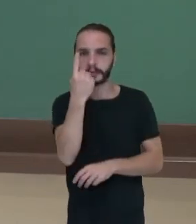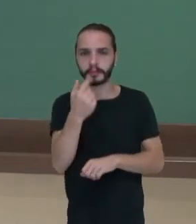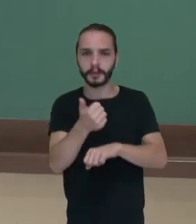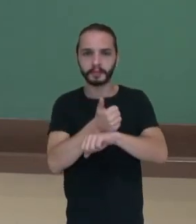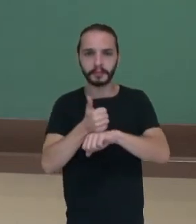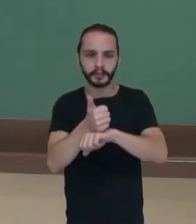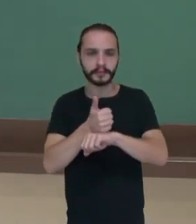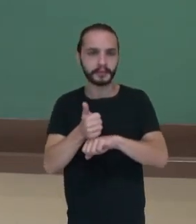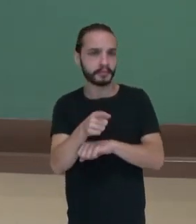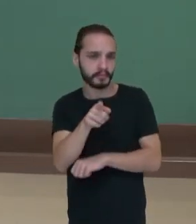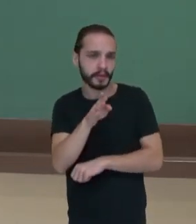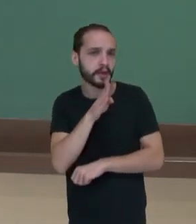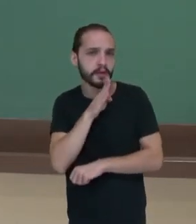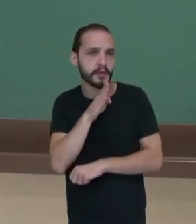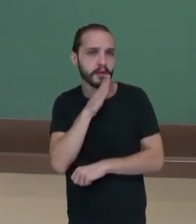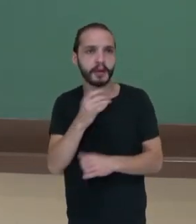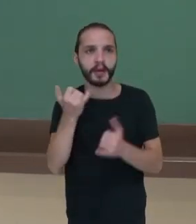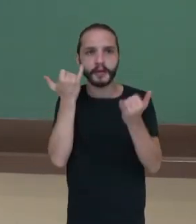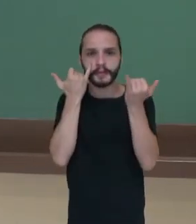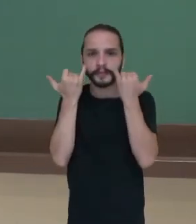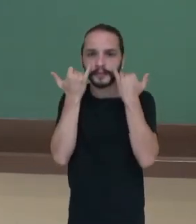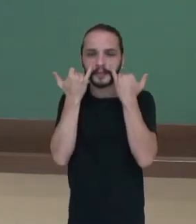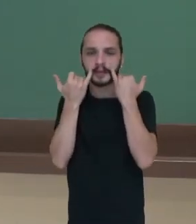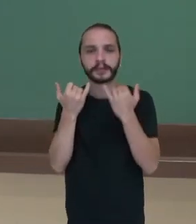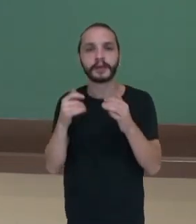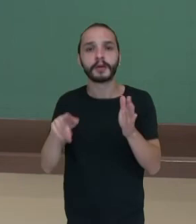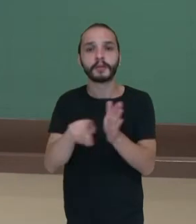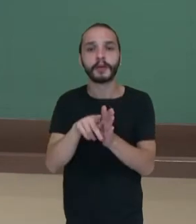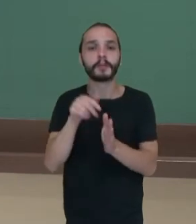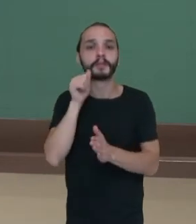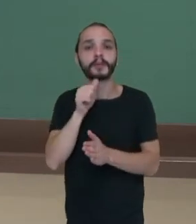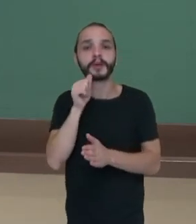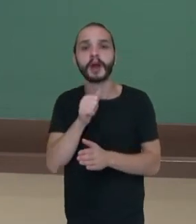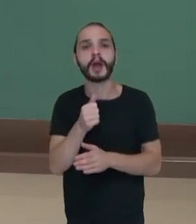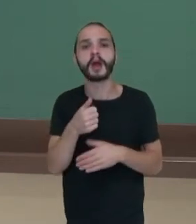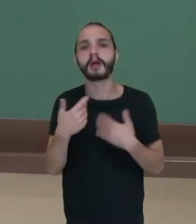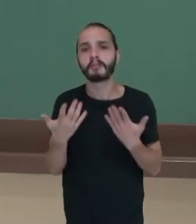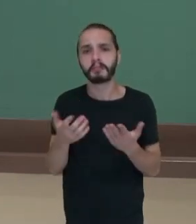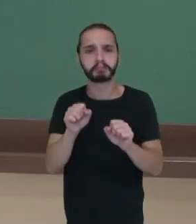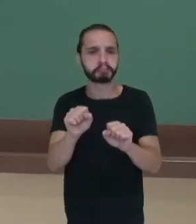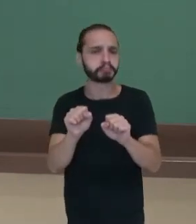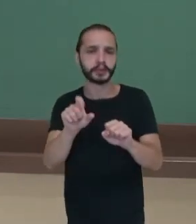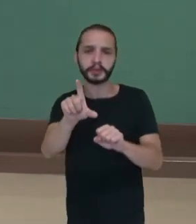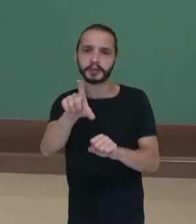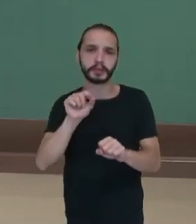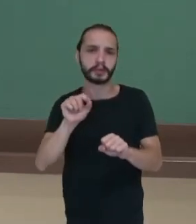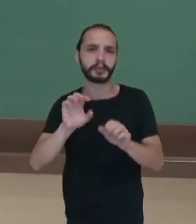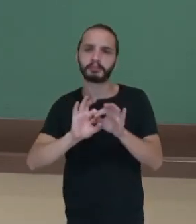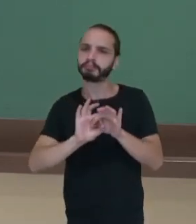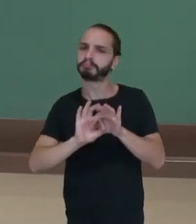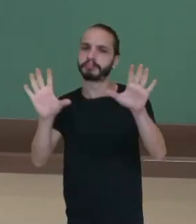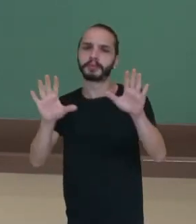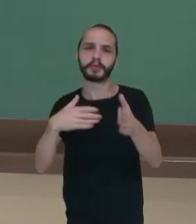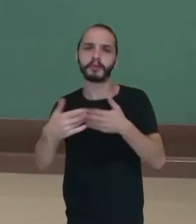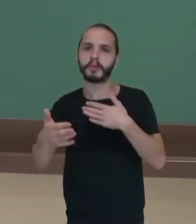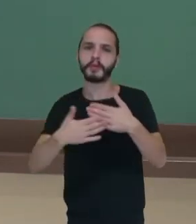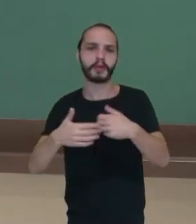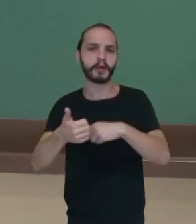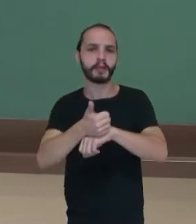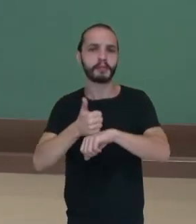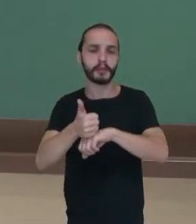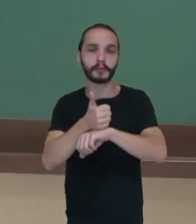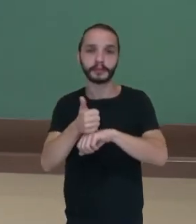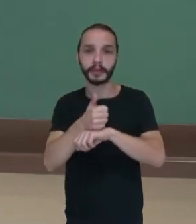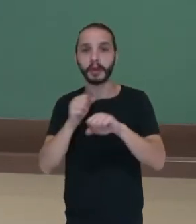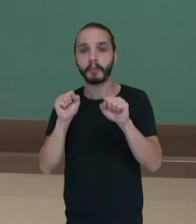vocês, informações, né, da atuação feminina nessa profissão. Você pode escolher qualquer profissão, desde alguma